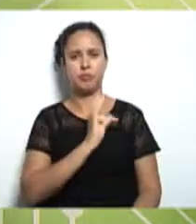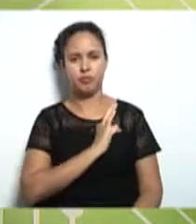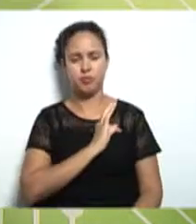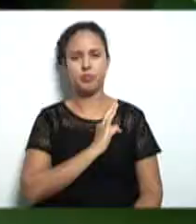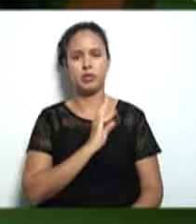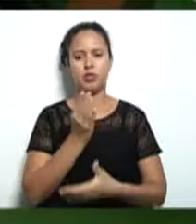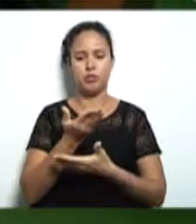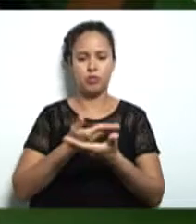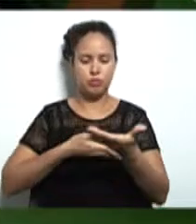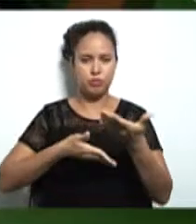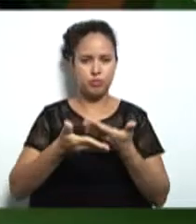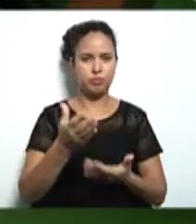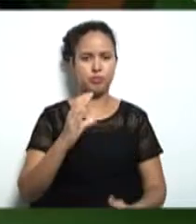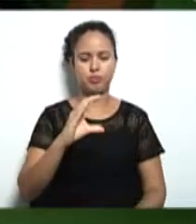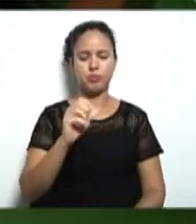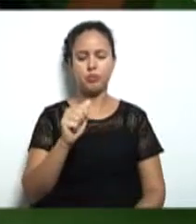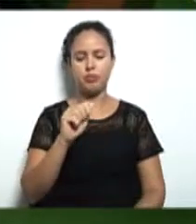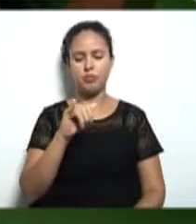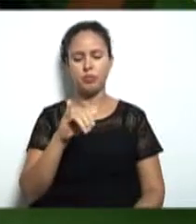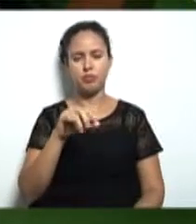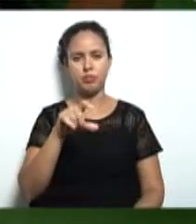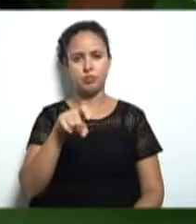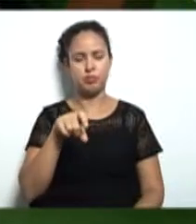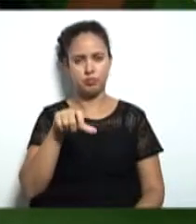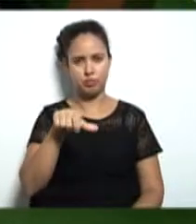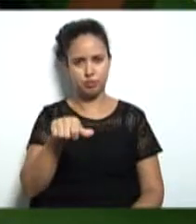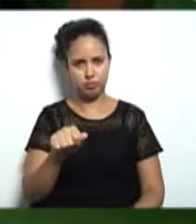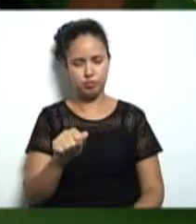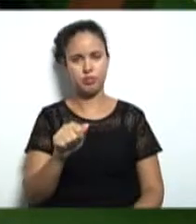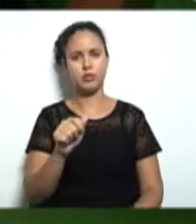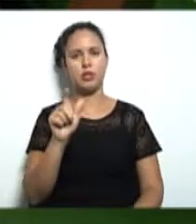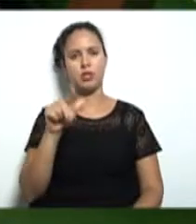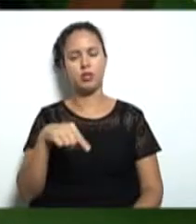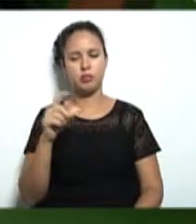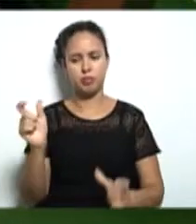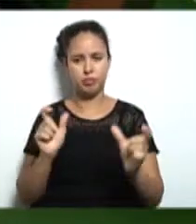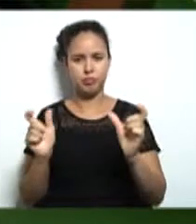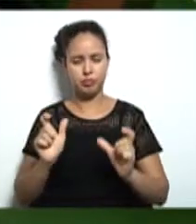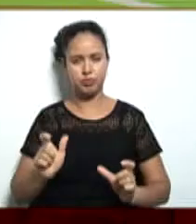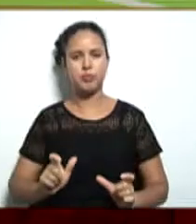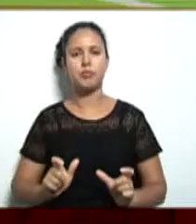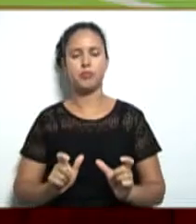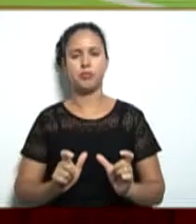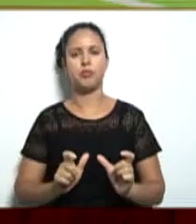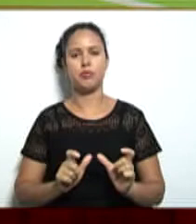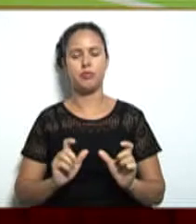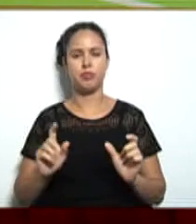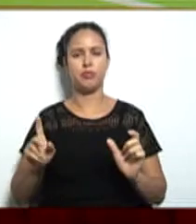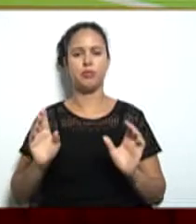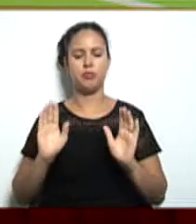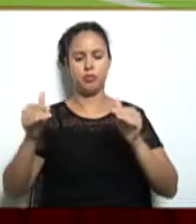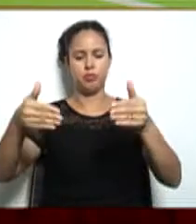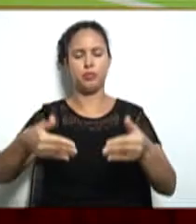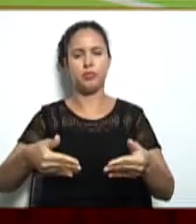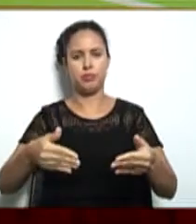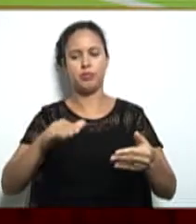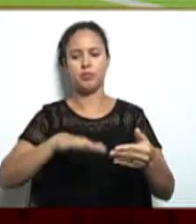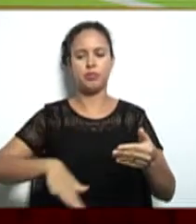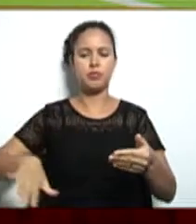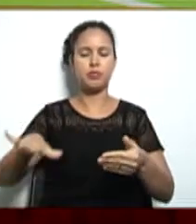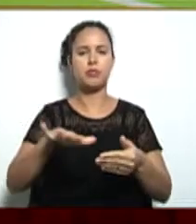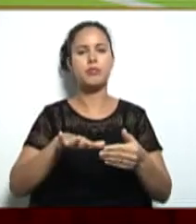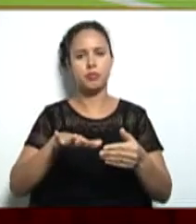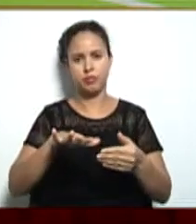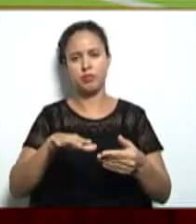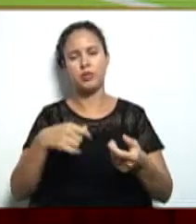de caixa. Passivo, ativo. Então, esses termos aqui são esses termos específicos técnicos de cada área. E que